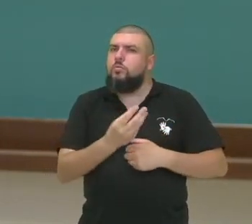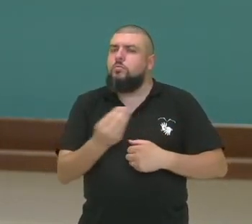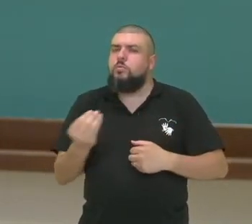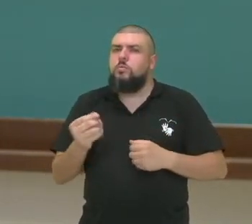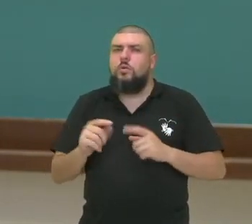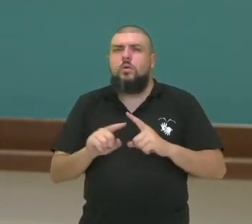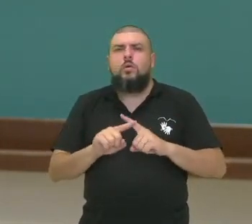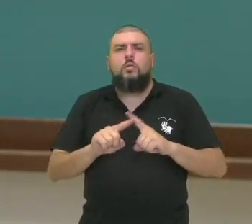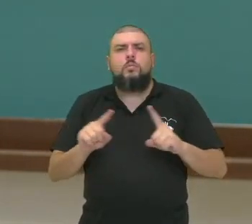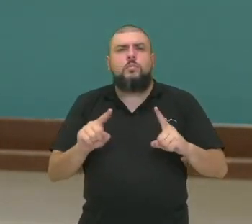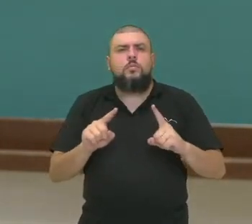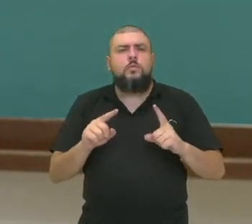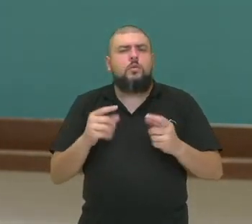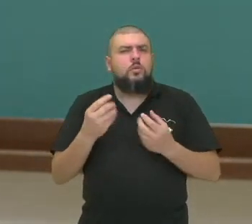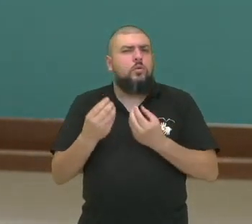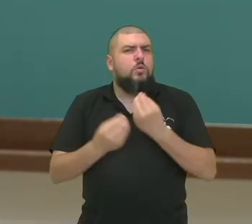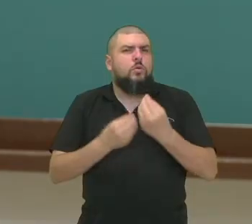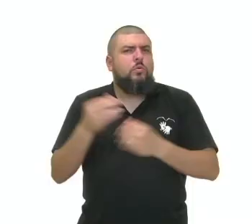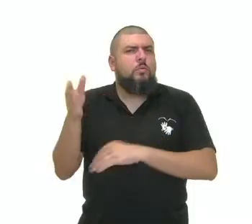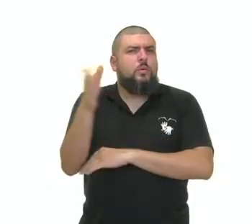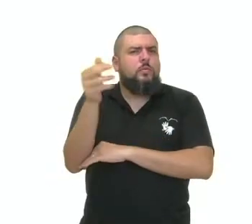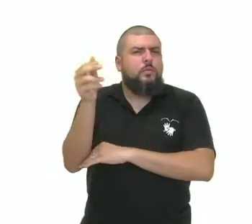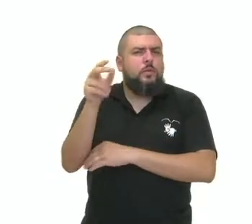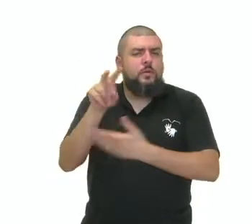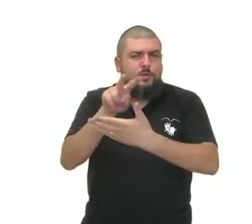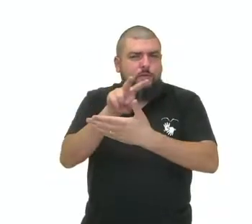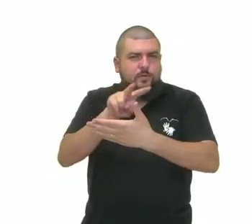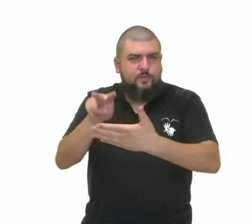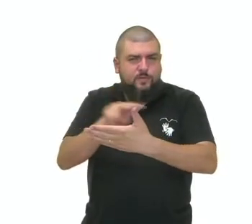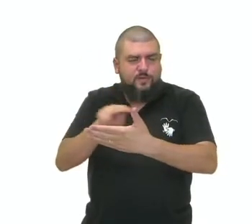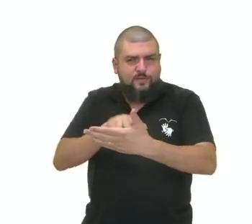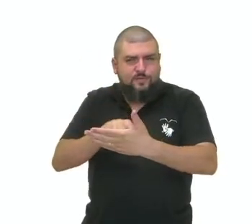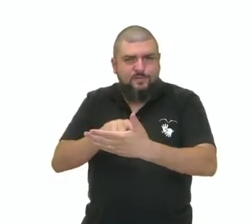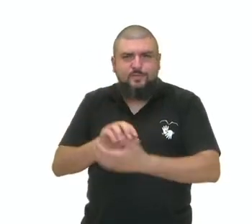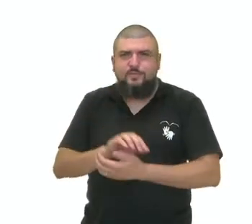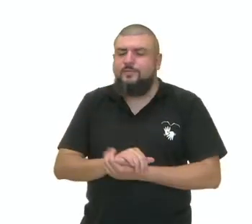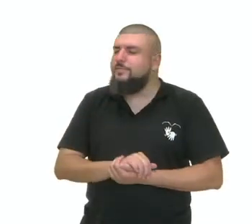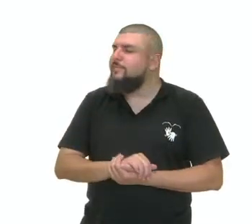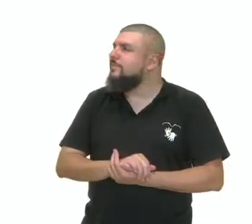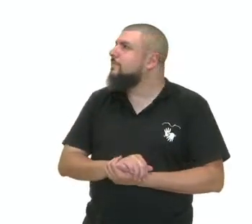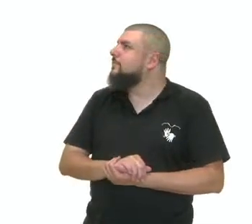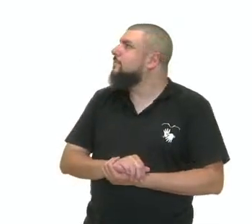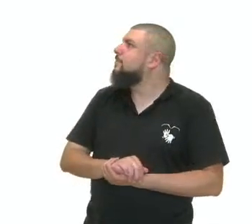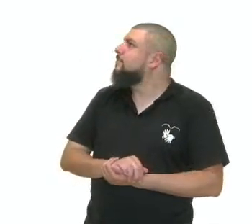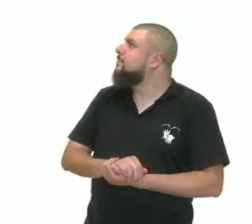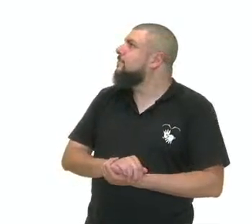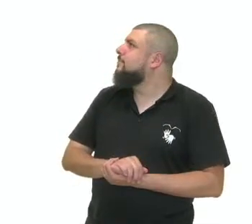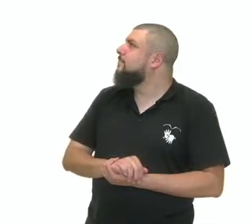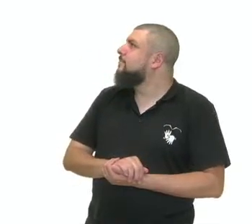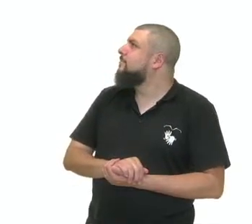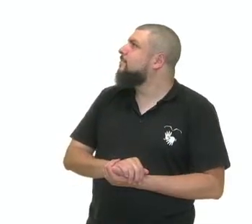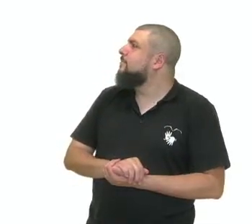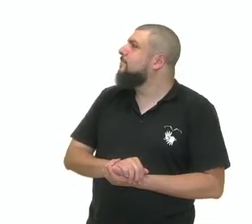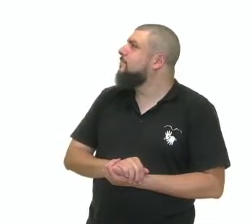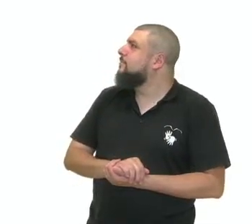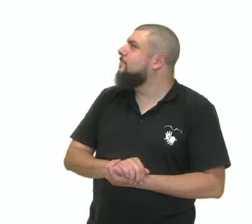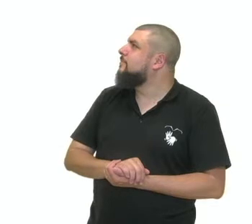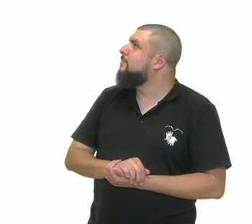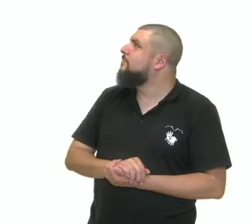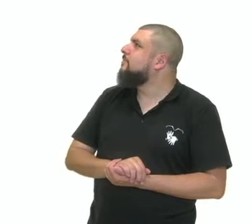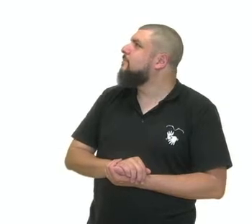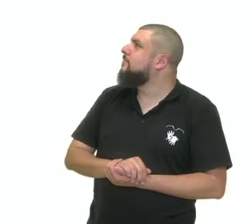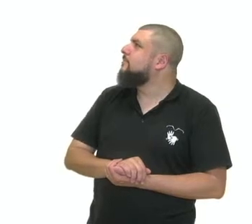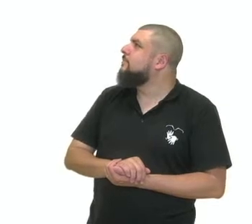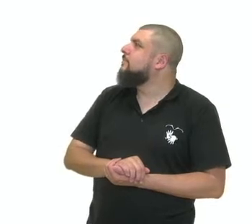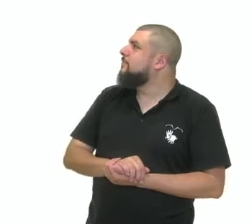essa bandeira representa? Vamos ver juntos. Então, a bandeira do Paraná é verde e branca e, ao centro,